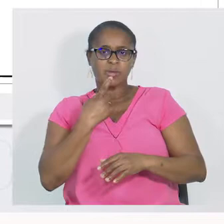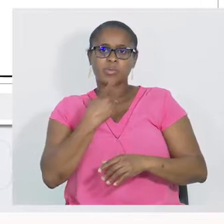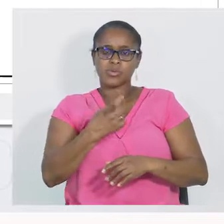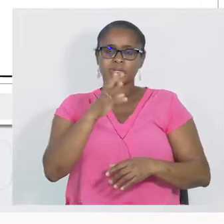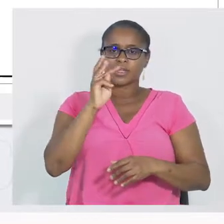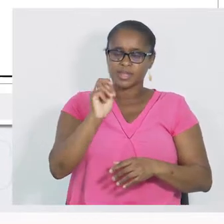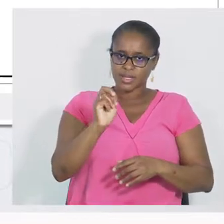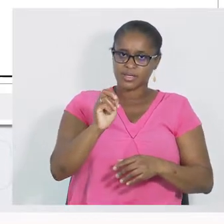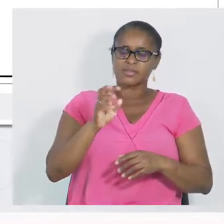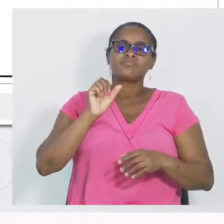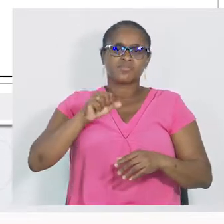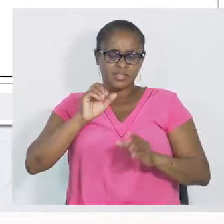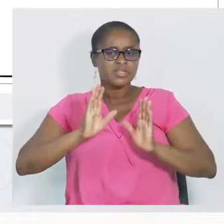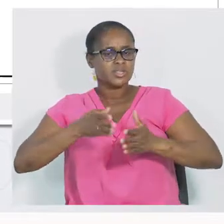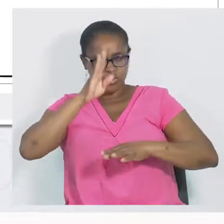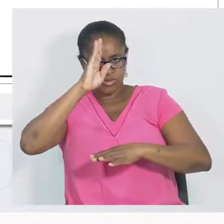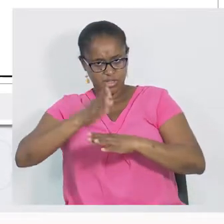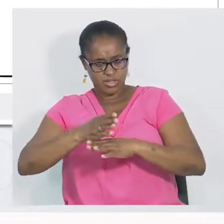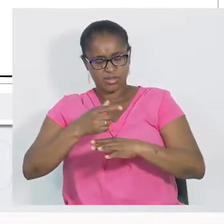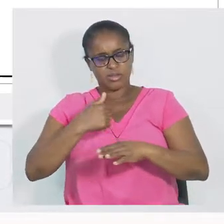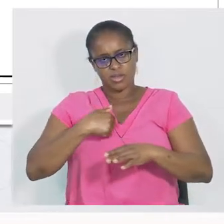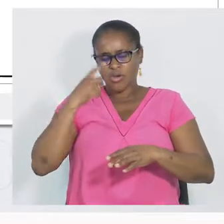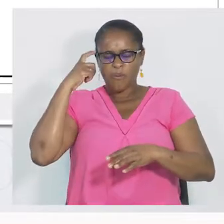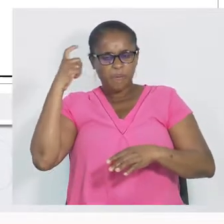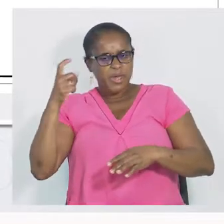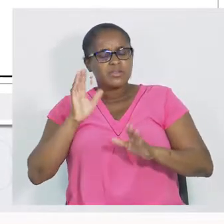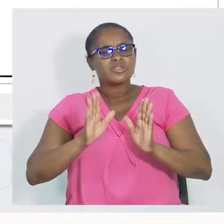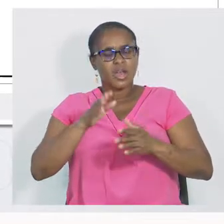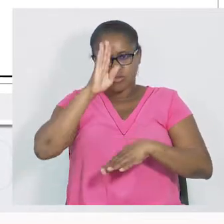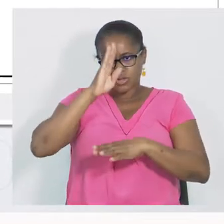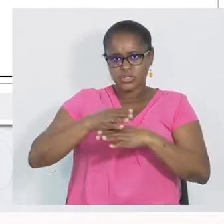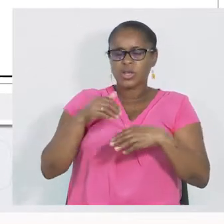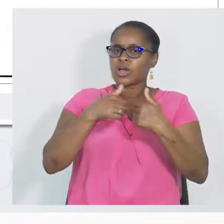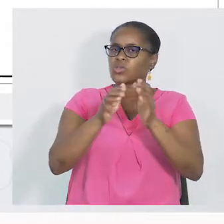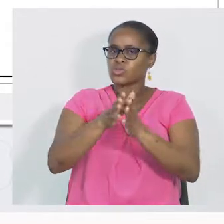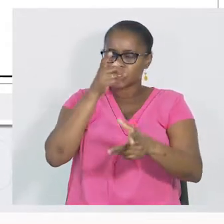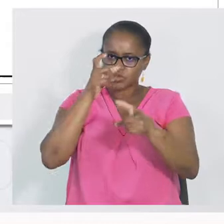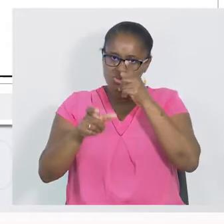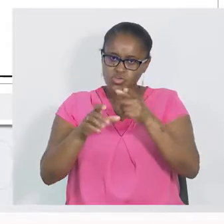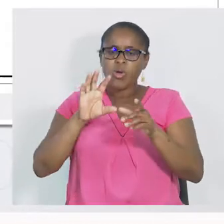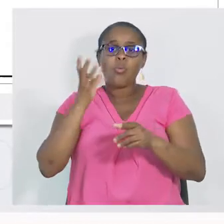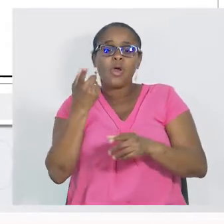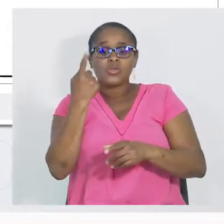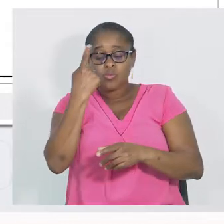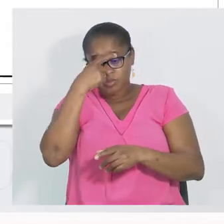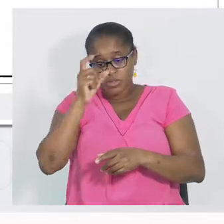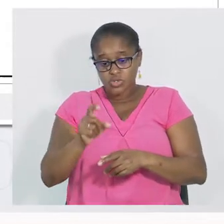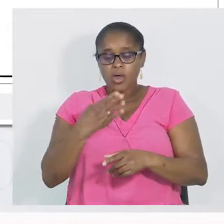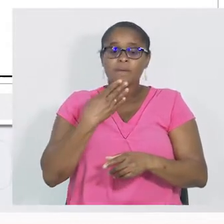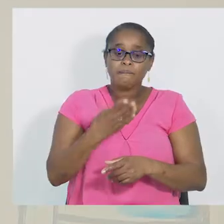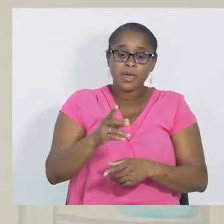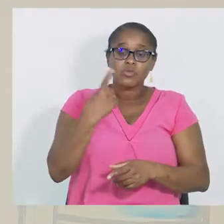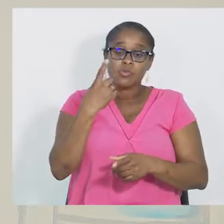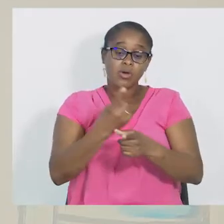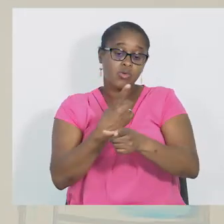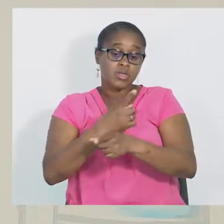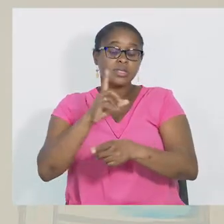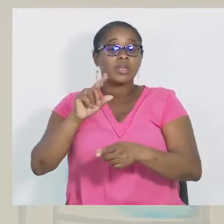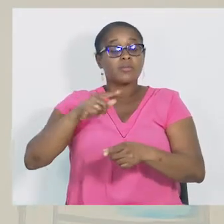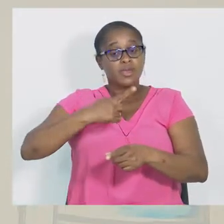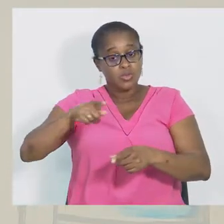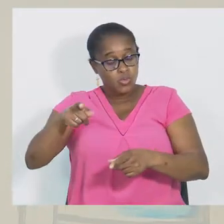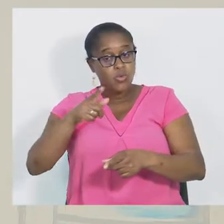juntos pedimos, os nossos pedidos são facilmente atendidos. Quando todos nós pedimos a mesma coisa,